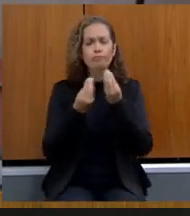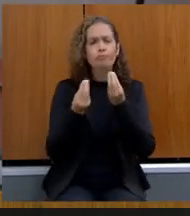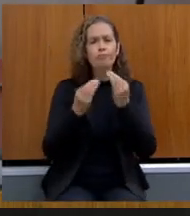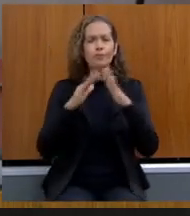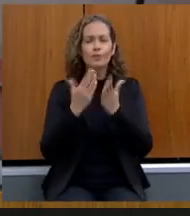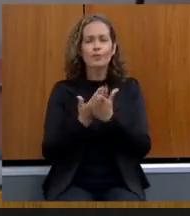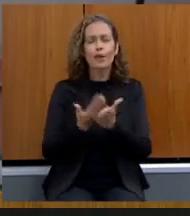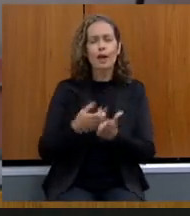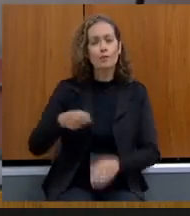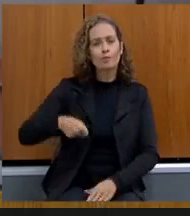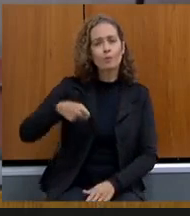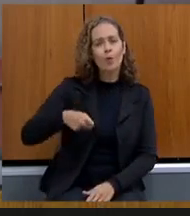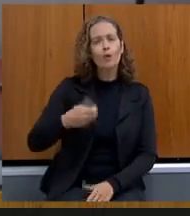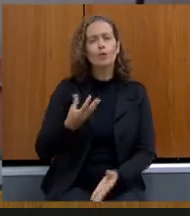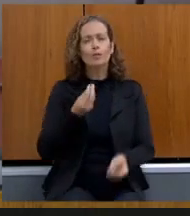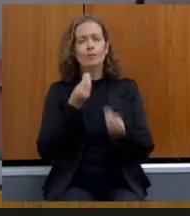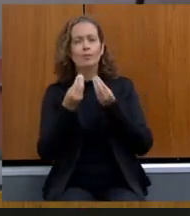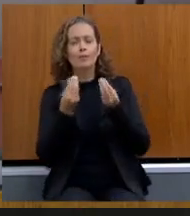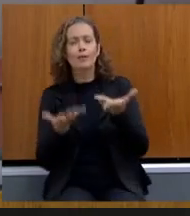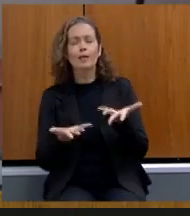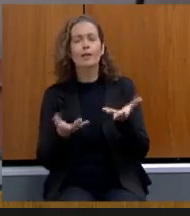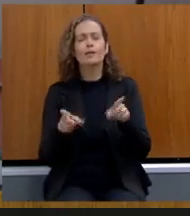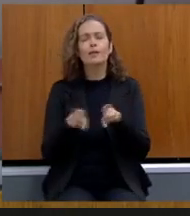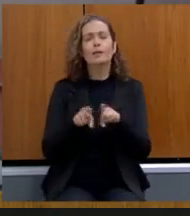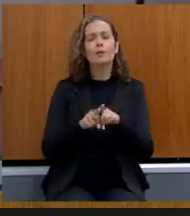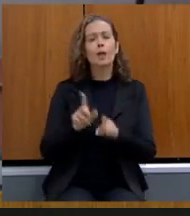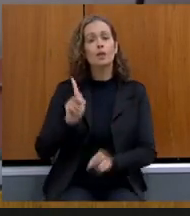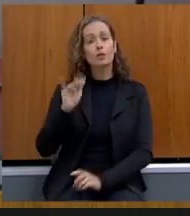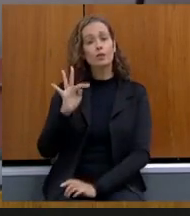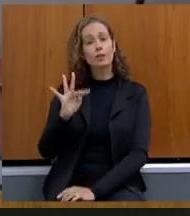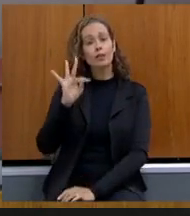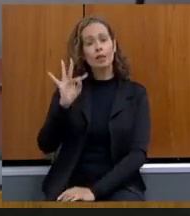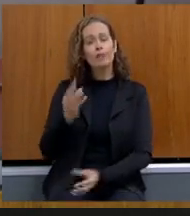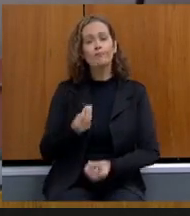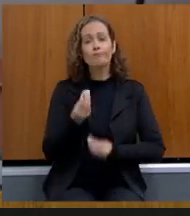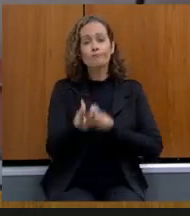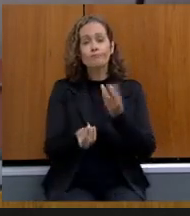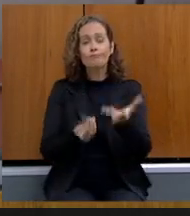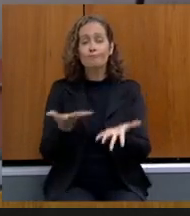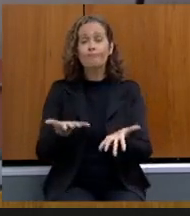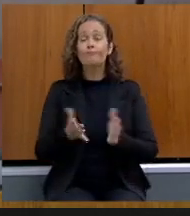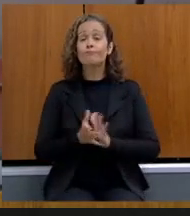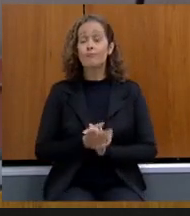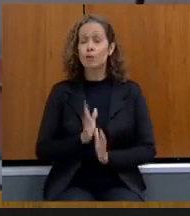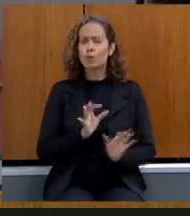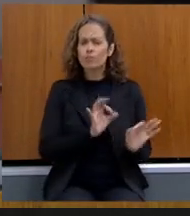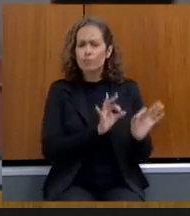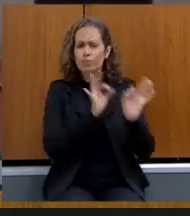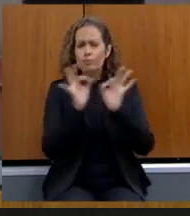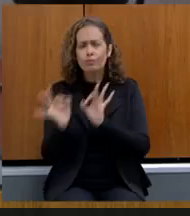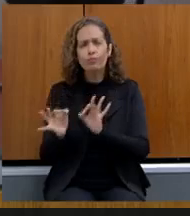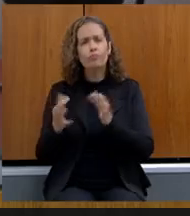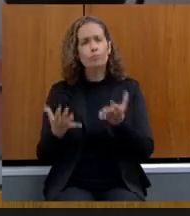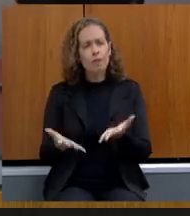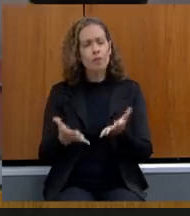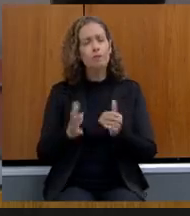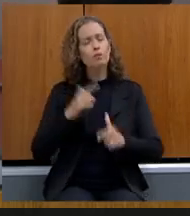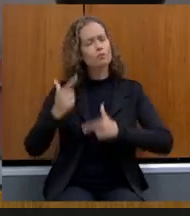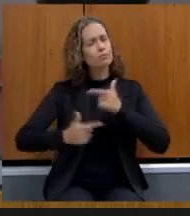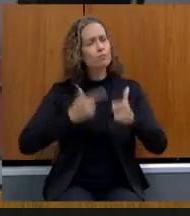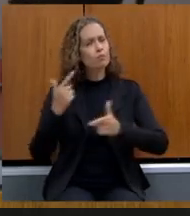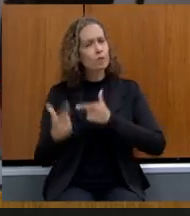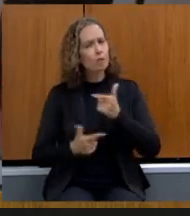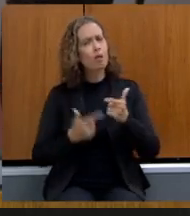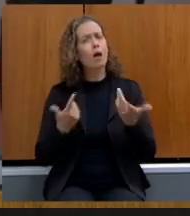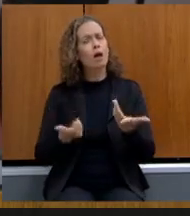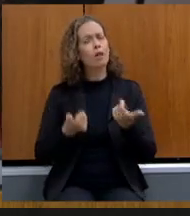do bolsa merenda inicialmente depois da oferta dos kits esteve acompanhada de forma muito próxima com é extremamente